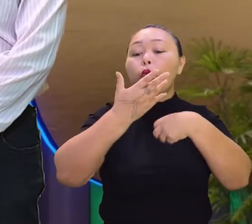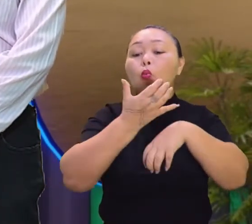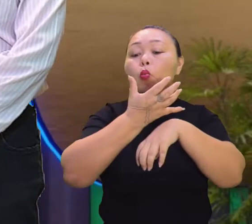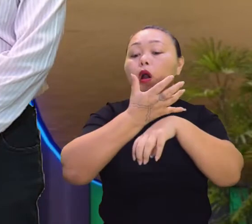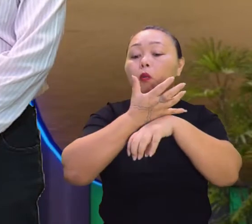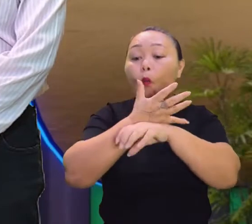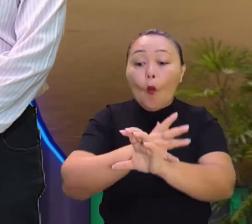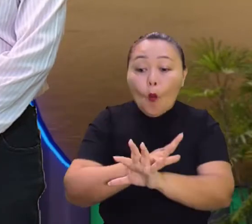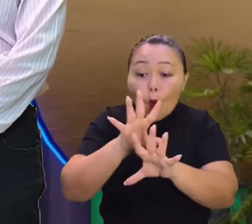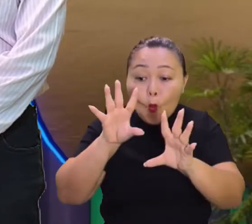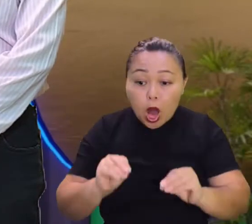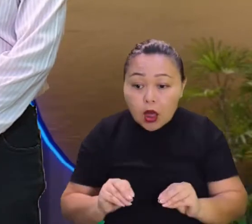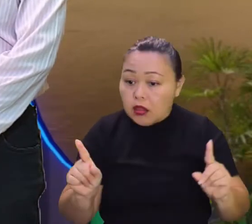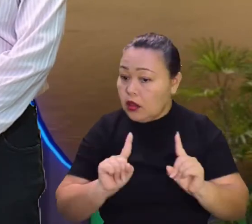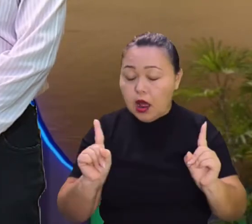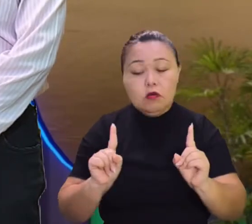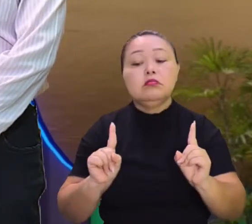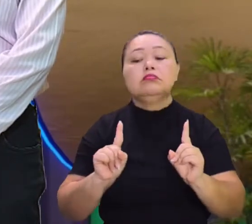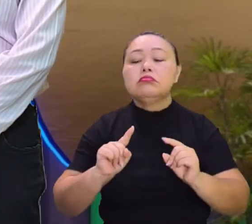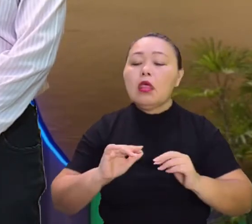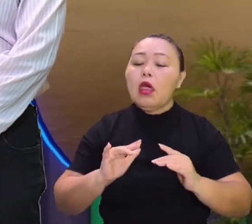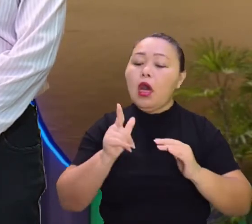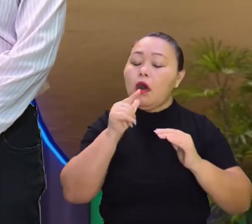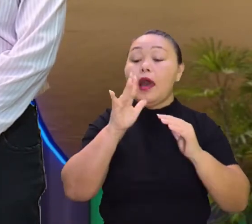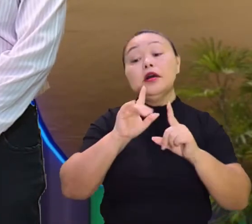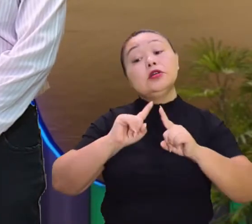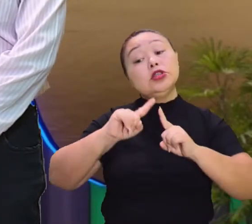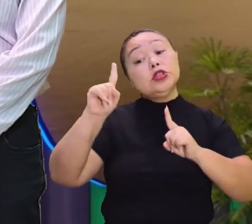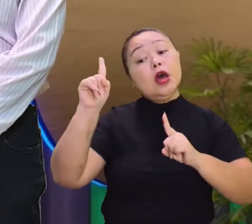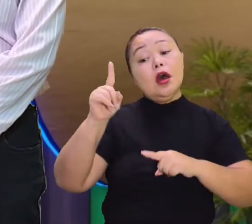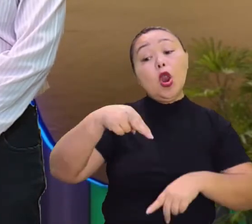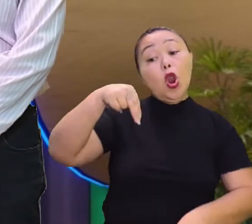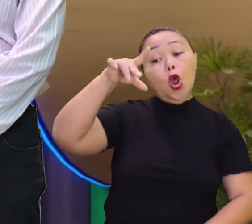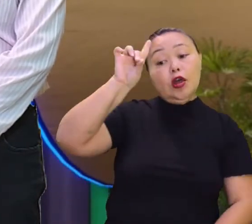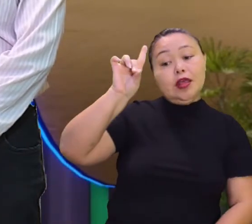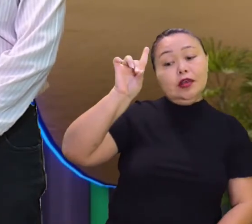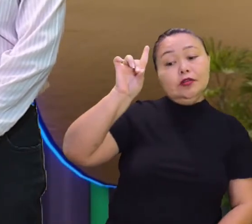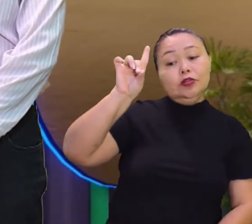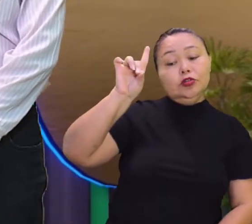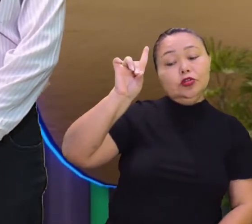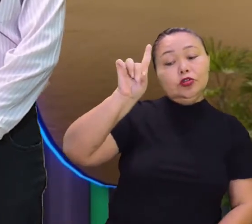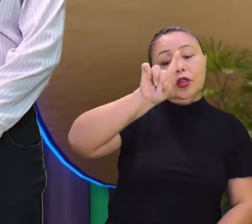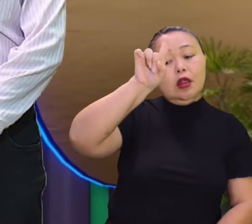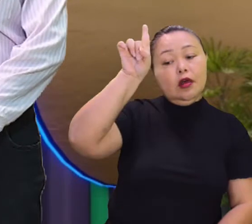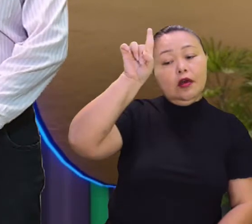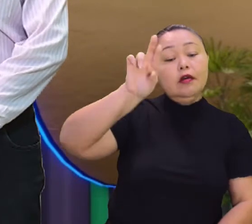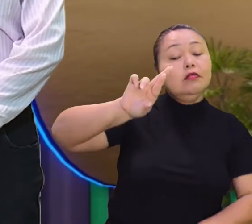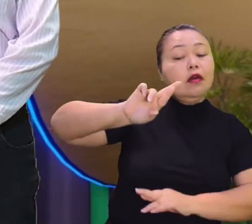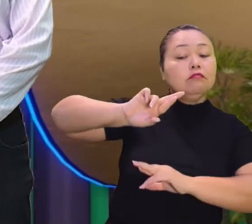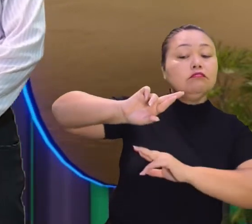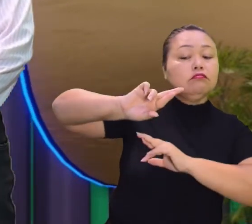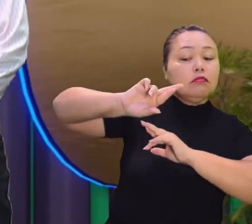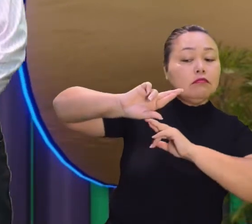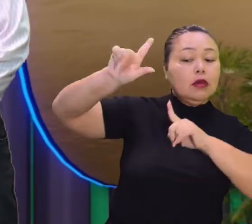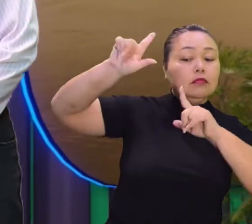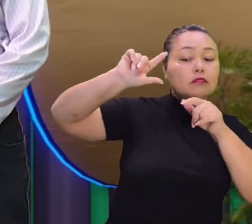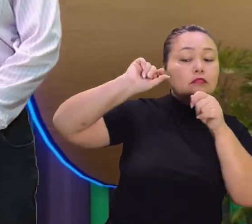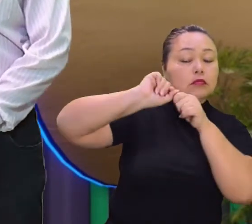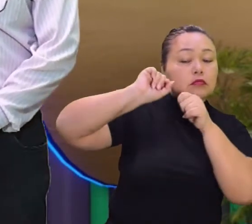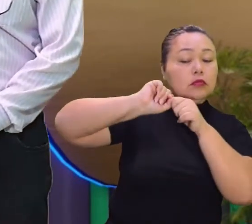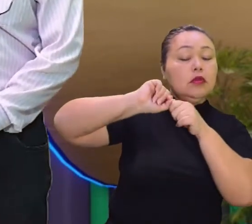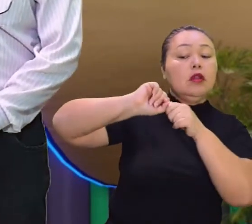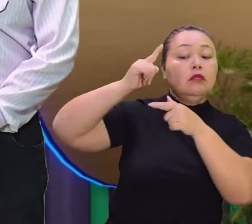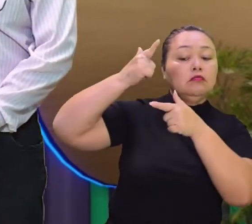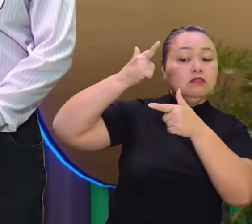rio perene. Mas, por exemplo, já lá no Nordeste, a gente já sabe que tem dificuldade quando a